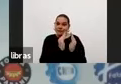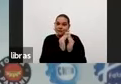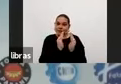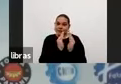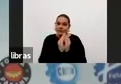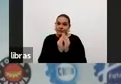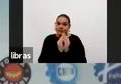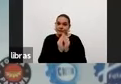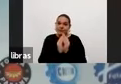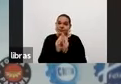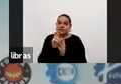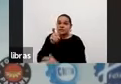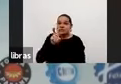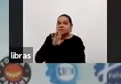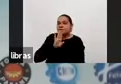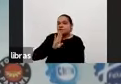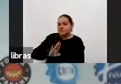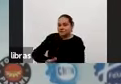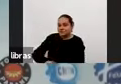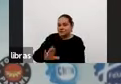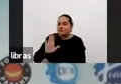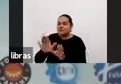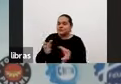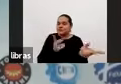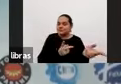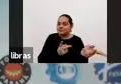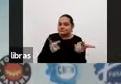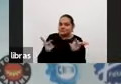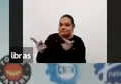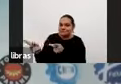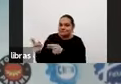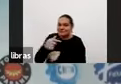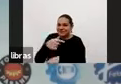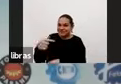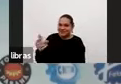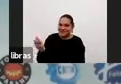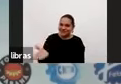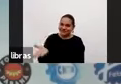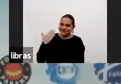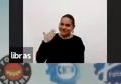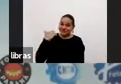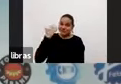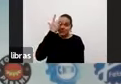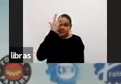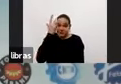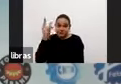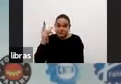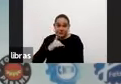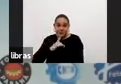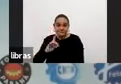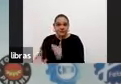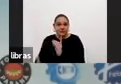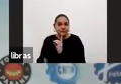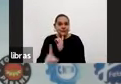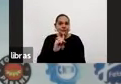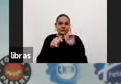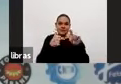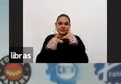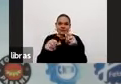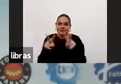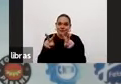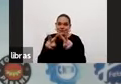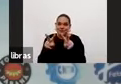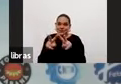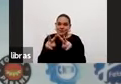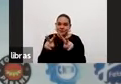17 horas. Eles já foram convidados desde a semana passada. Amanhã nós temos um encontro com os trabalhadores da Volvo, na quarta